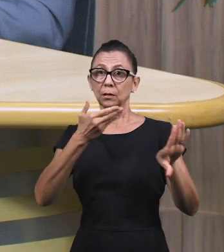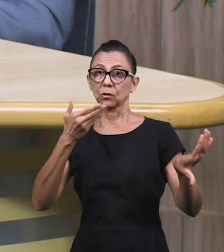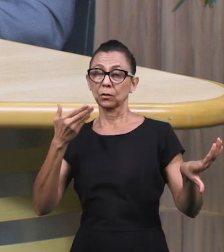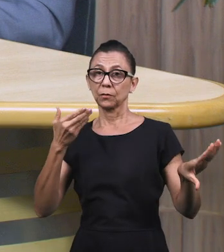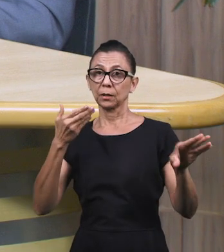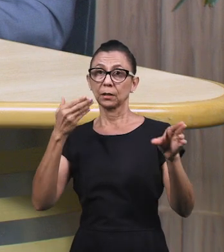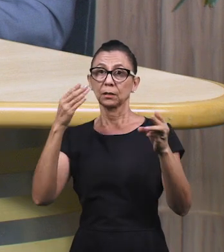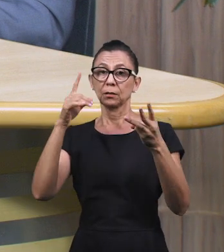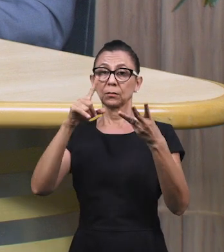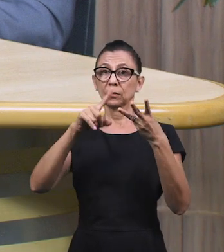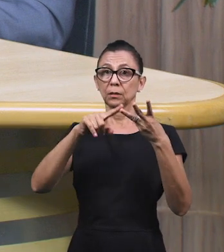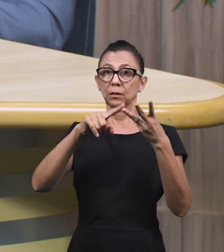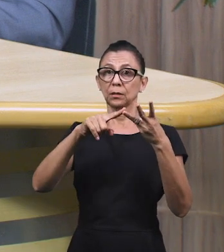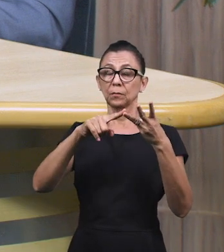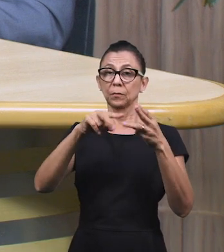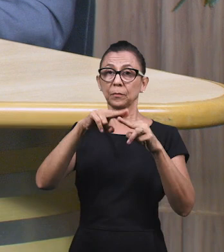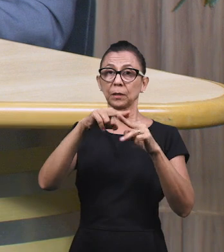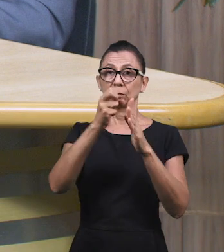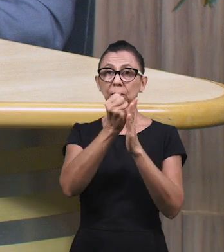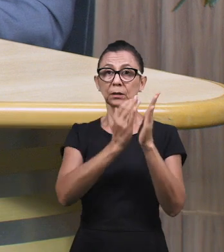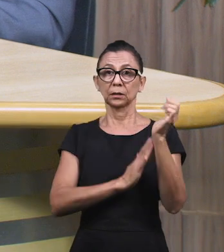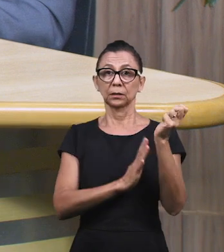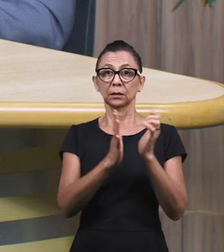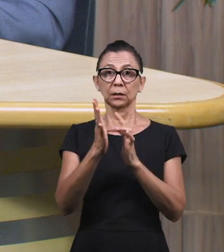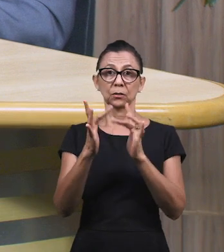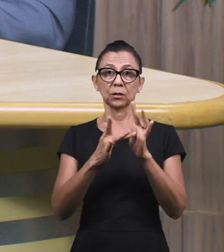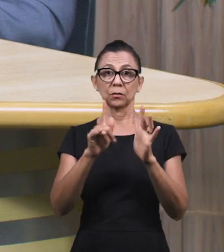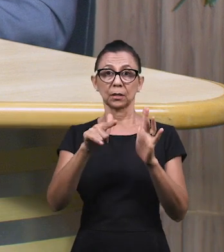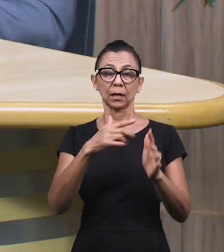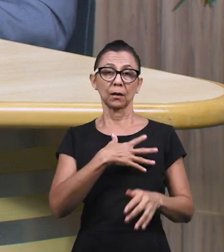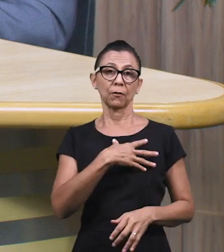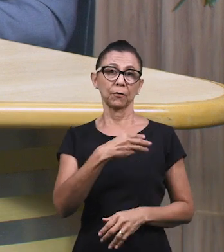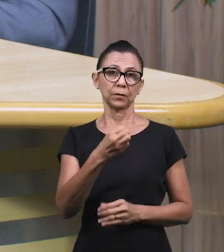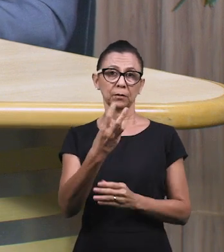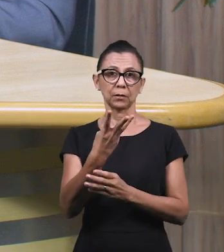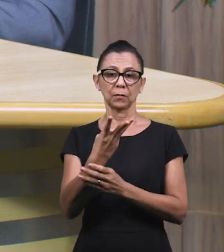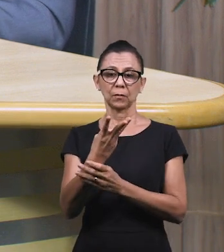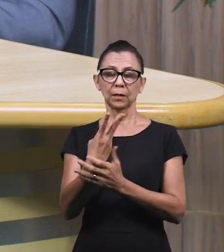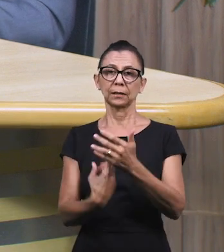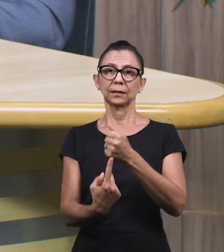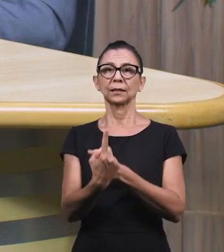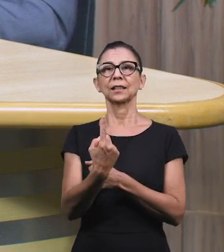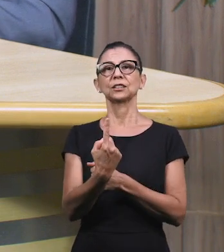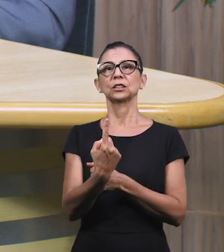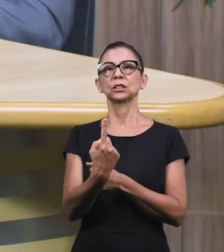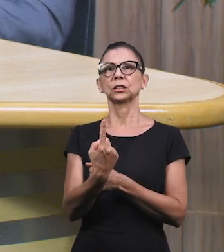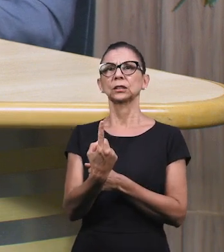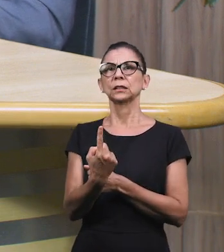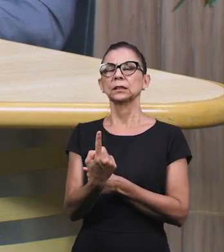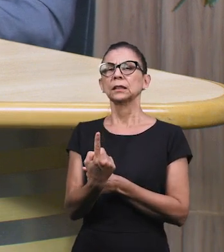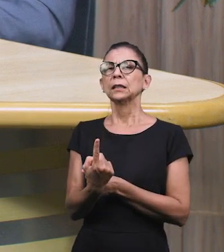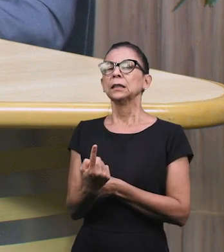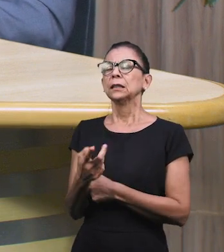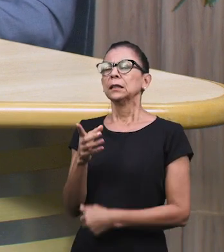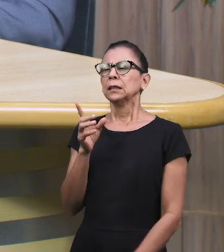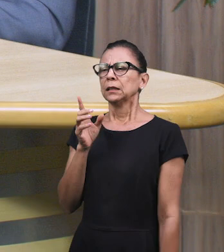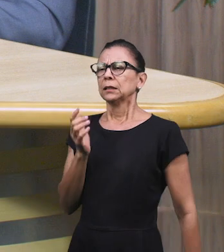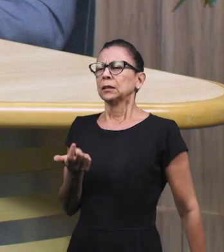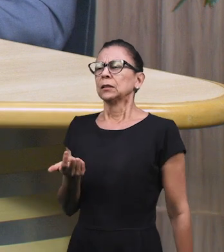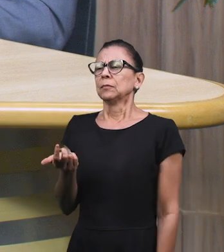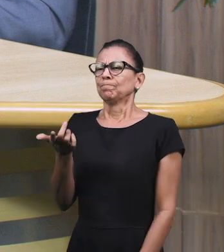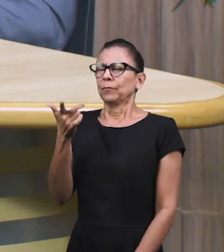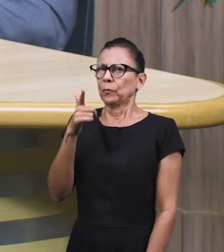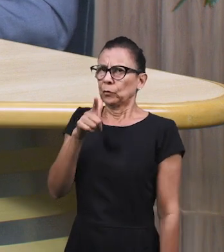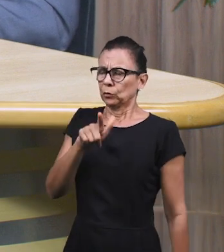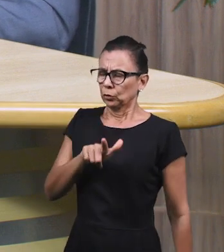para a obediência e aspersão do sangue de Jesus, do Filho. Então a gente já tem a Trindade. Pronta aí. Só para reforçar aquilo que desde a